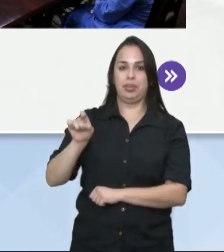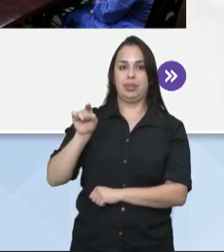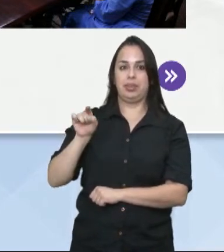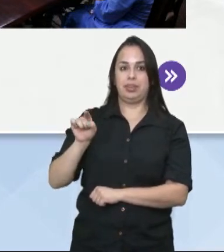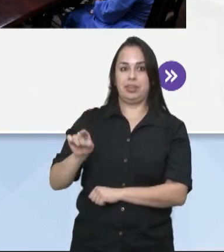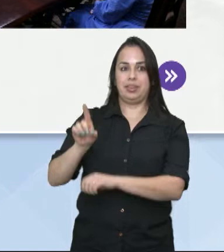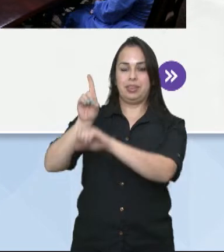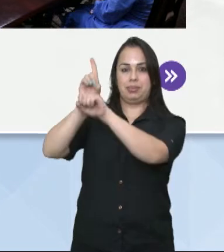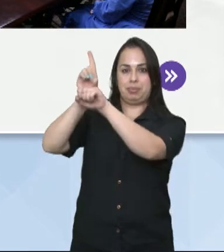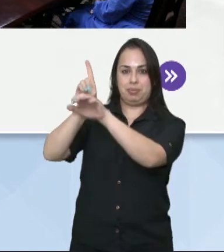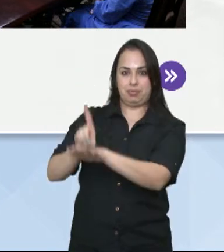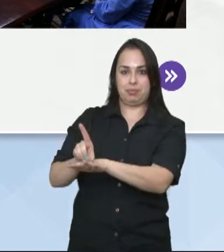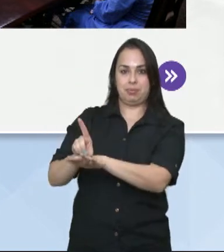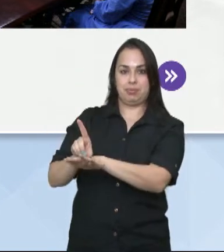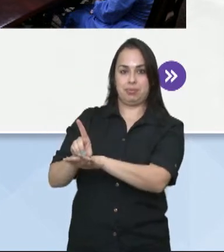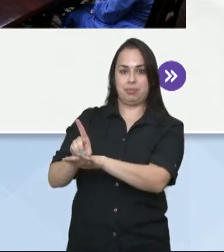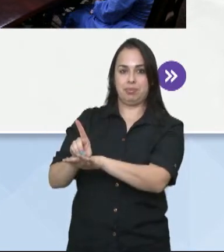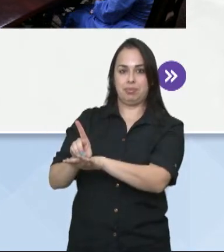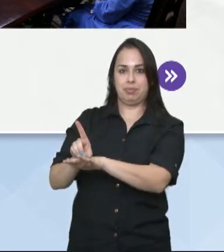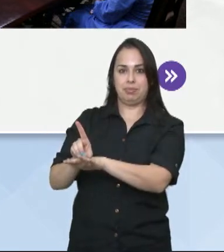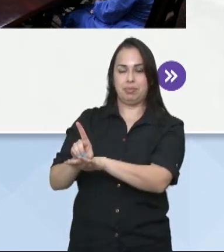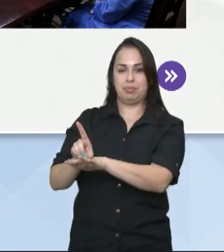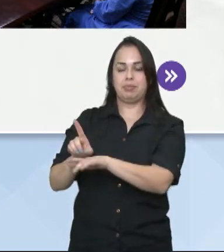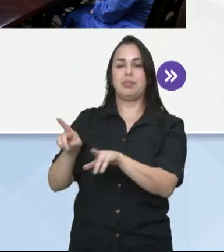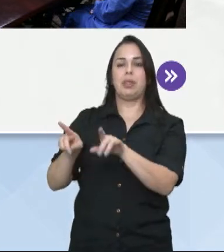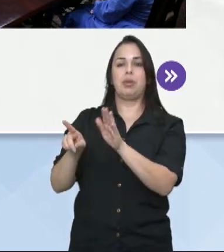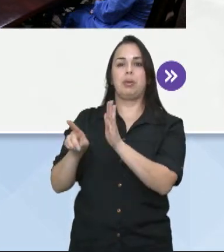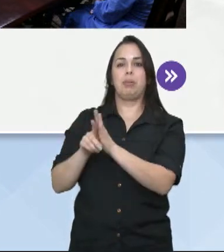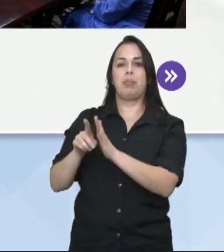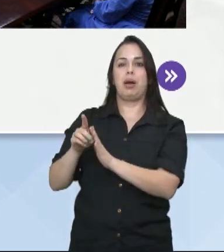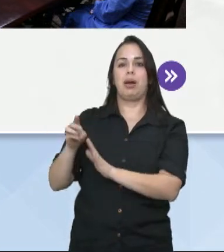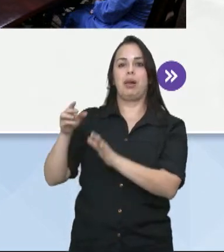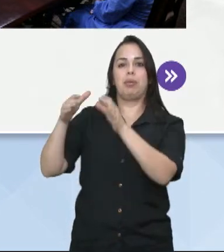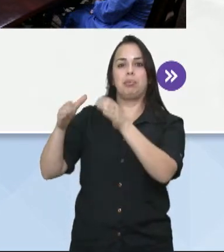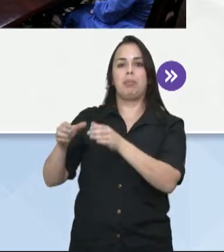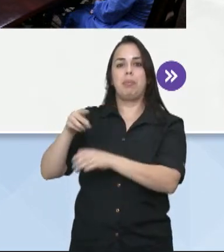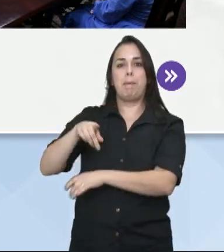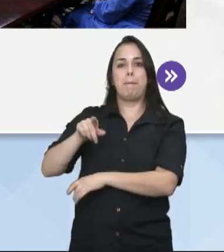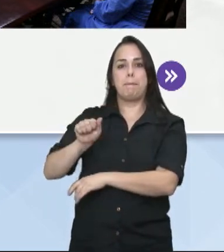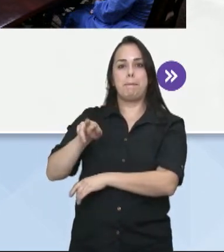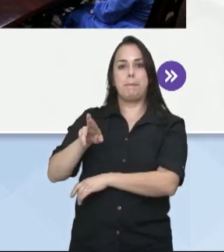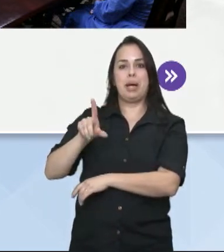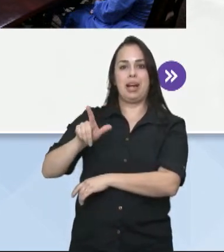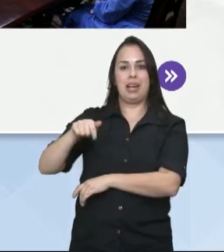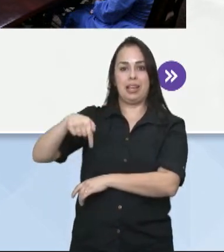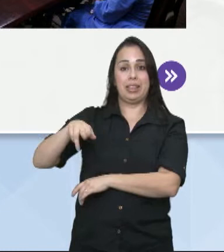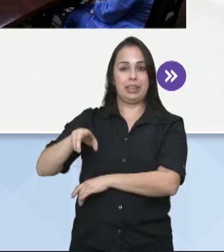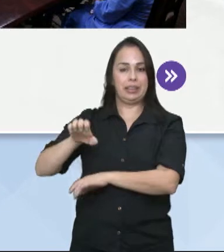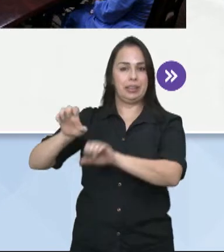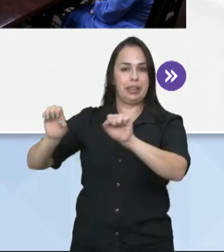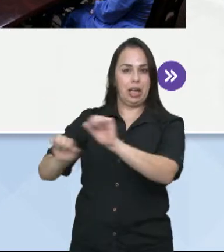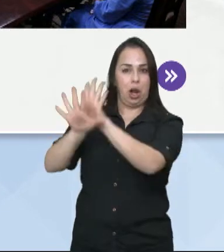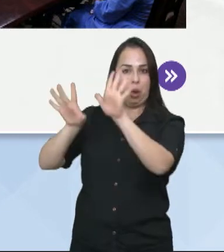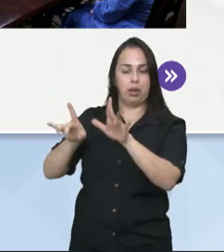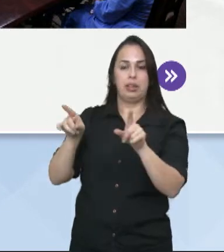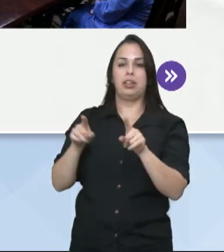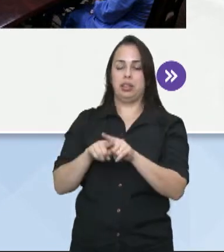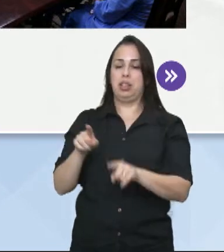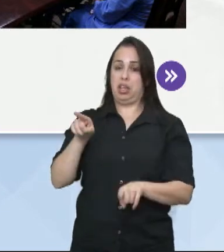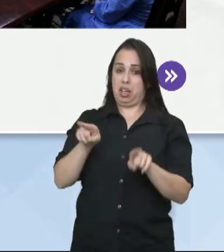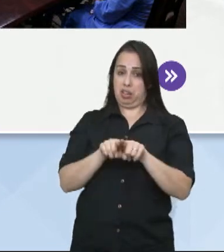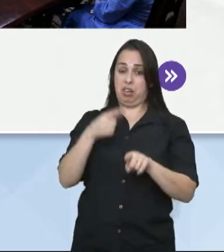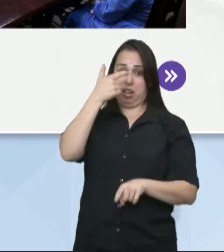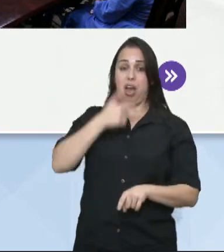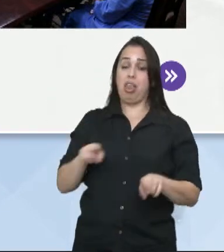Arquidiocese do Parque Nossa Senhora da Glória. Estava ali também junto o Vantuir e eu. E depois